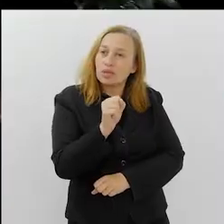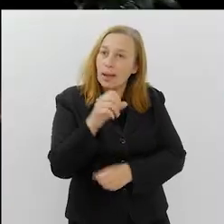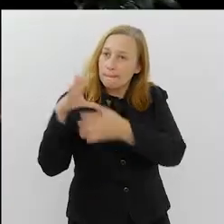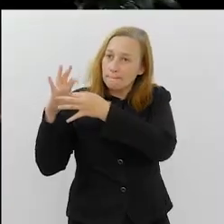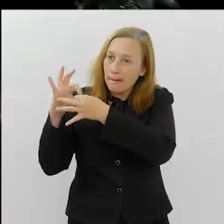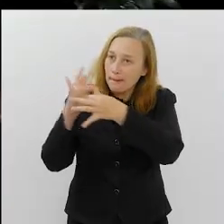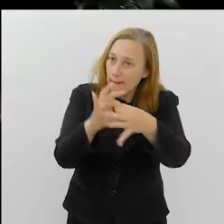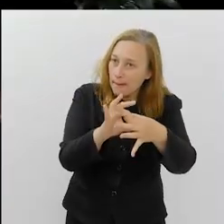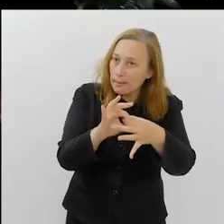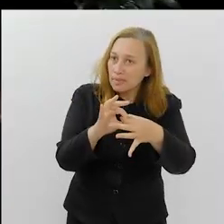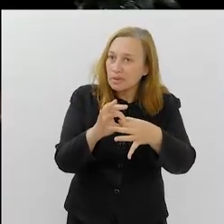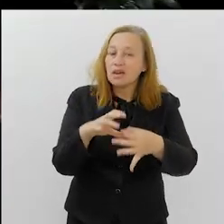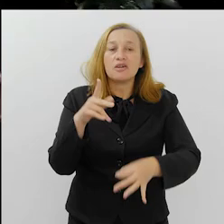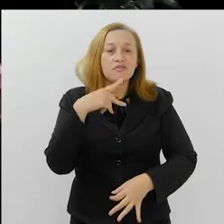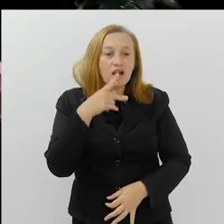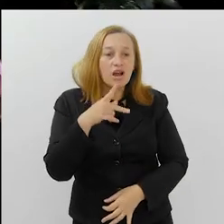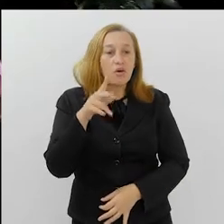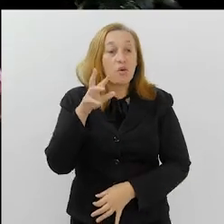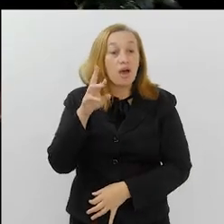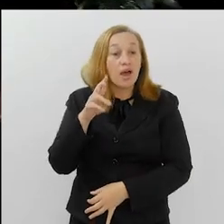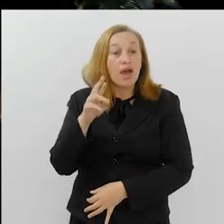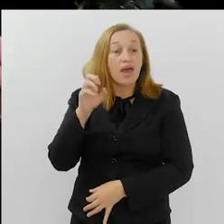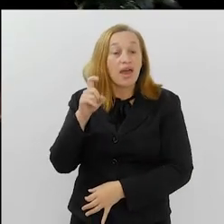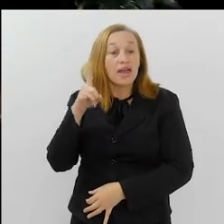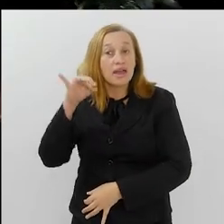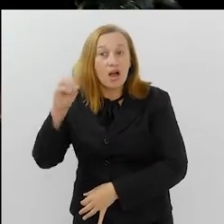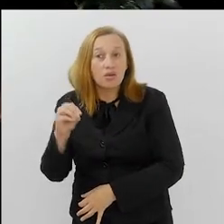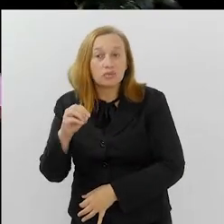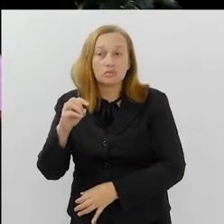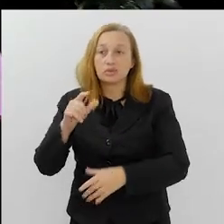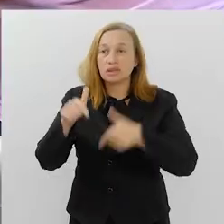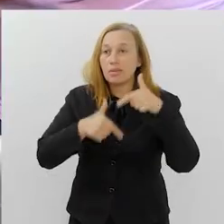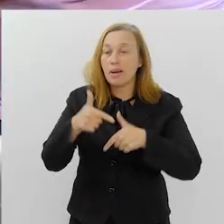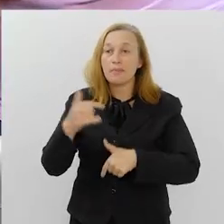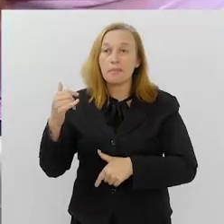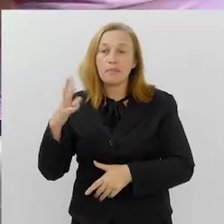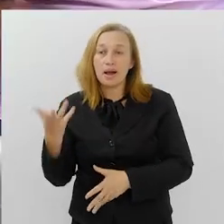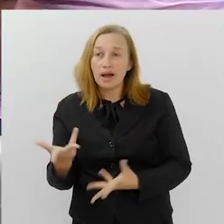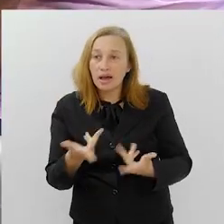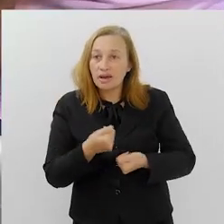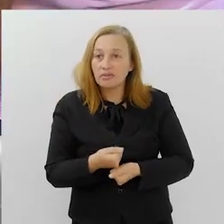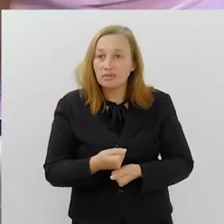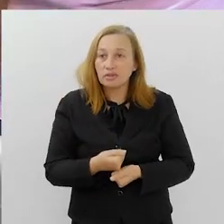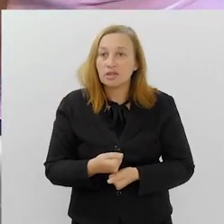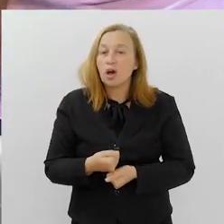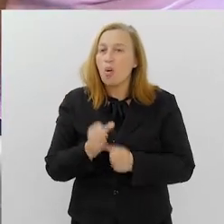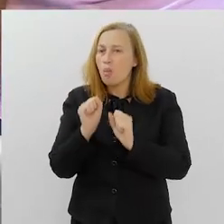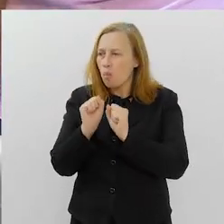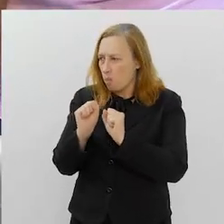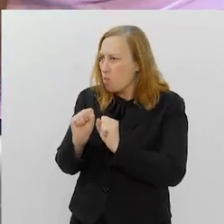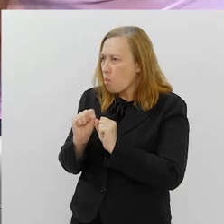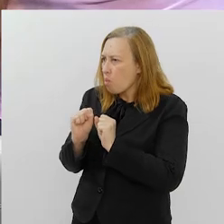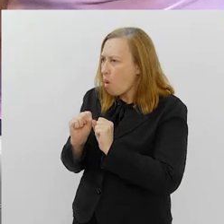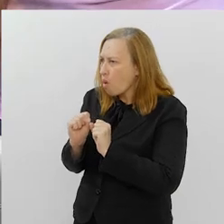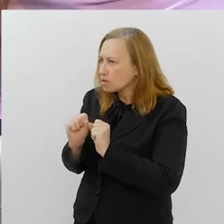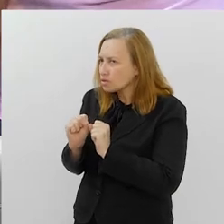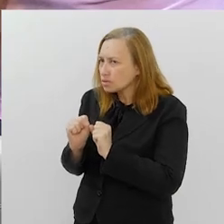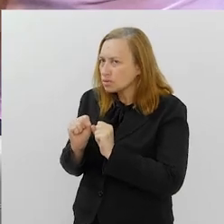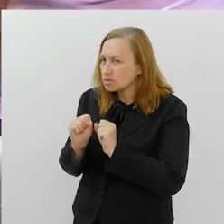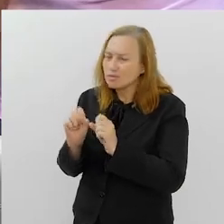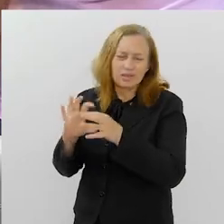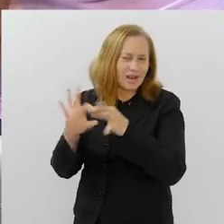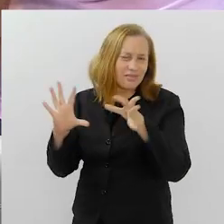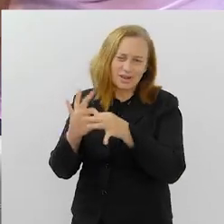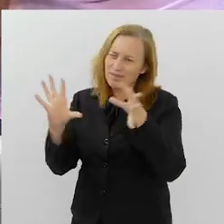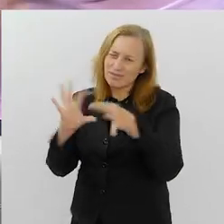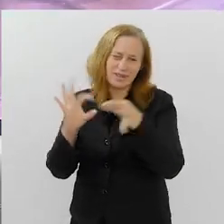pudesse emendar, e claro, passar isso também para o Reinaldo, porque o trabalho foi maravilhoso. A gente tem a... Eu posso só... Claro,